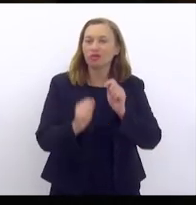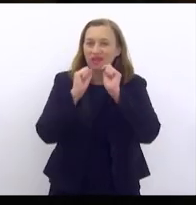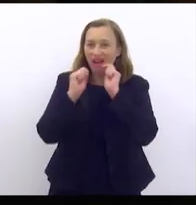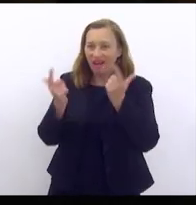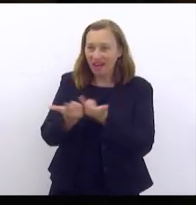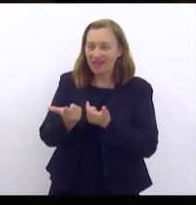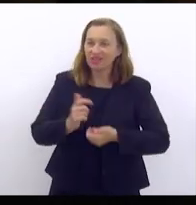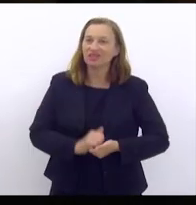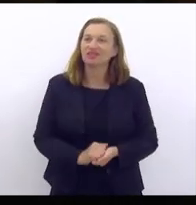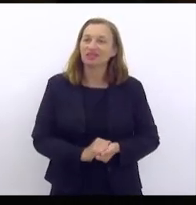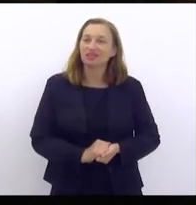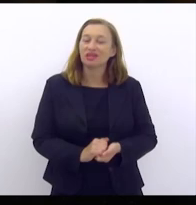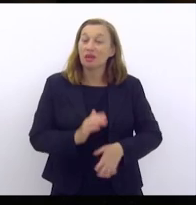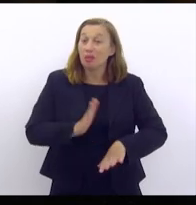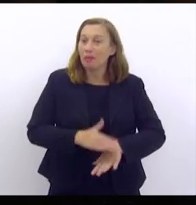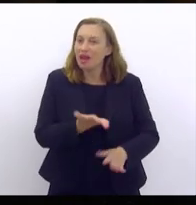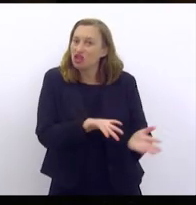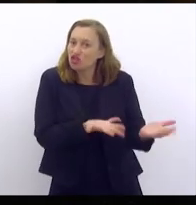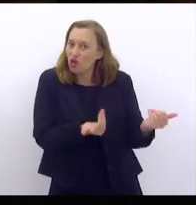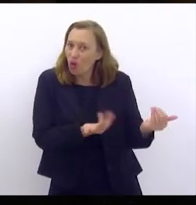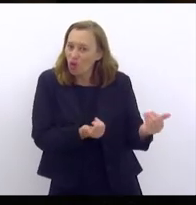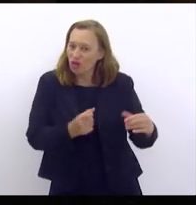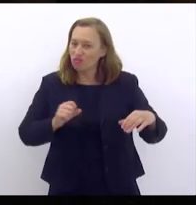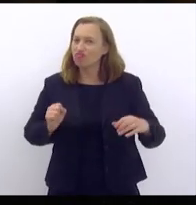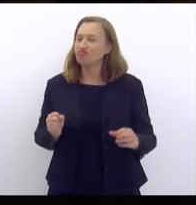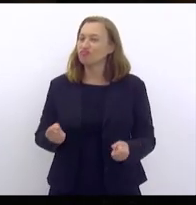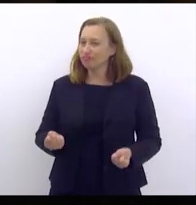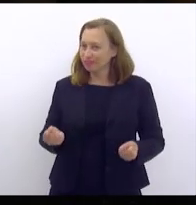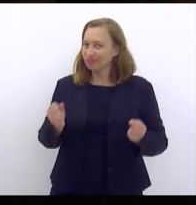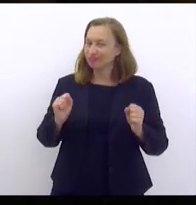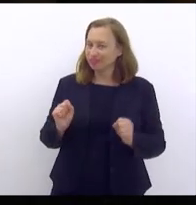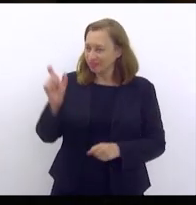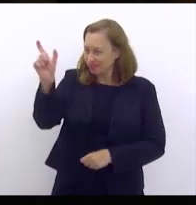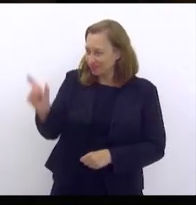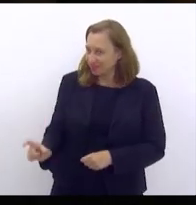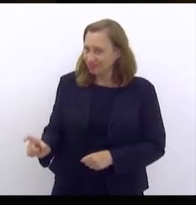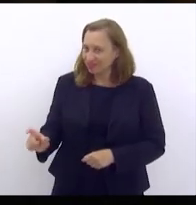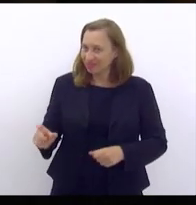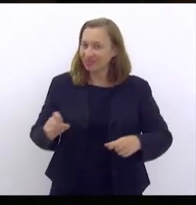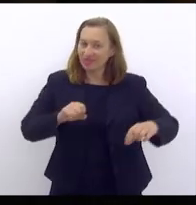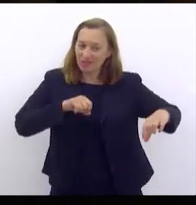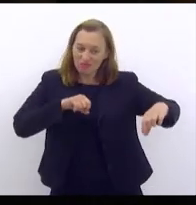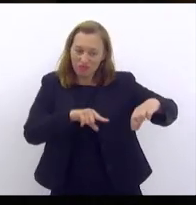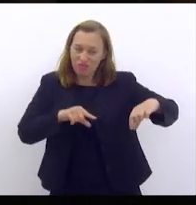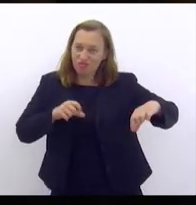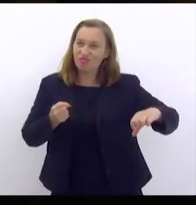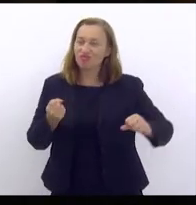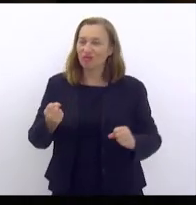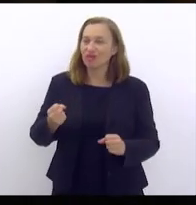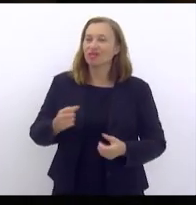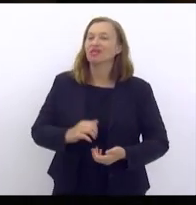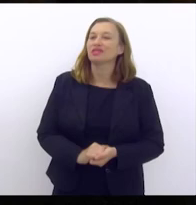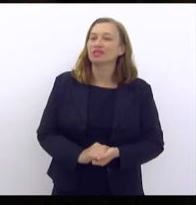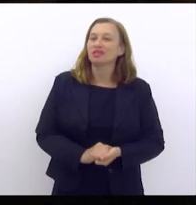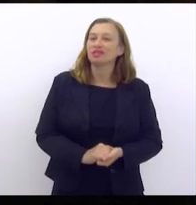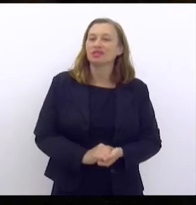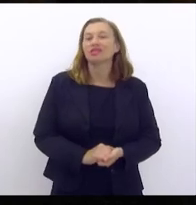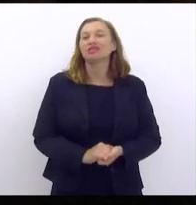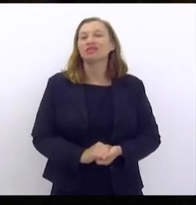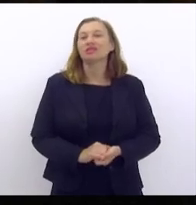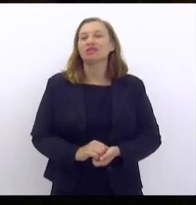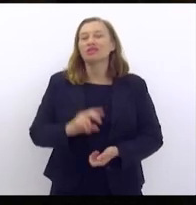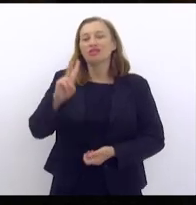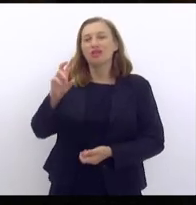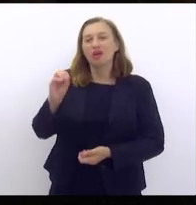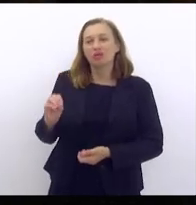diga-se passagem, o mais jovem jogador, o que é uma vantagem muito grande. É mais jovem que o Valda Serraz até.